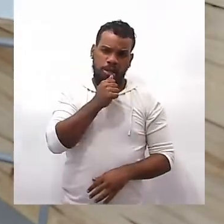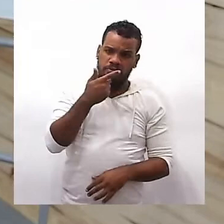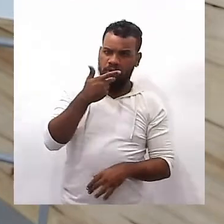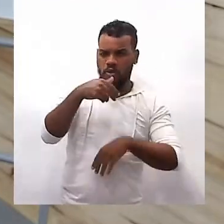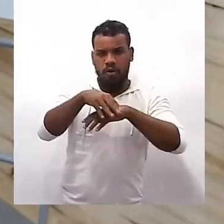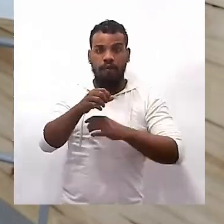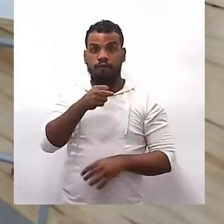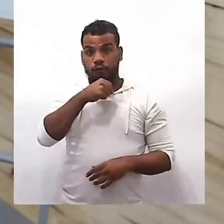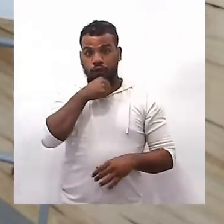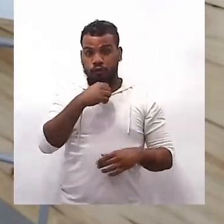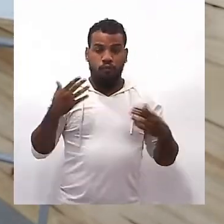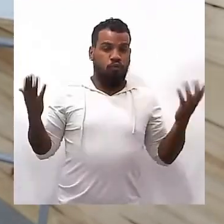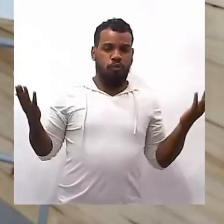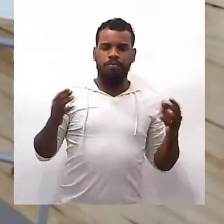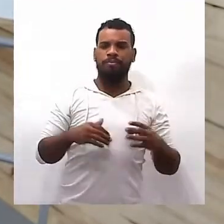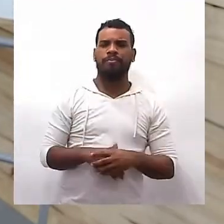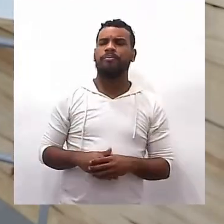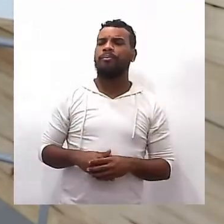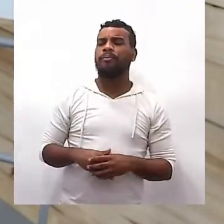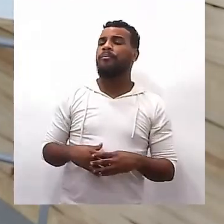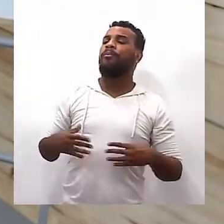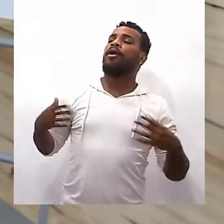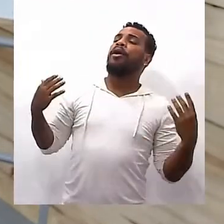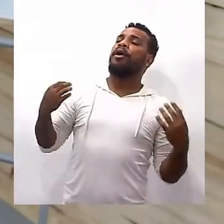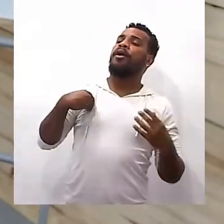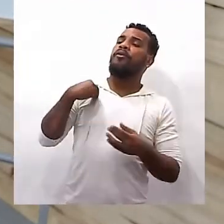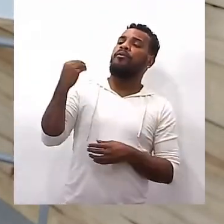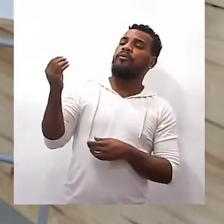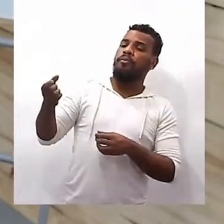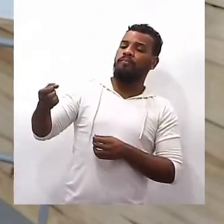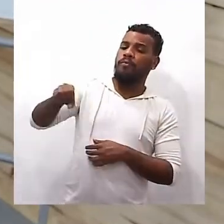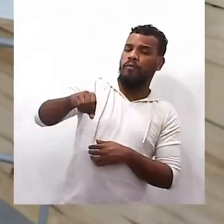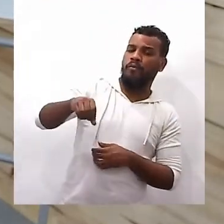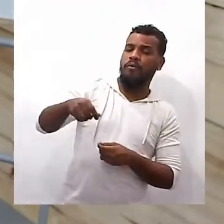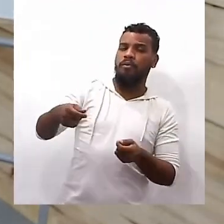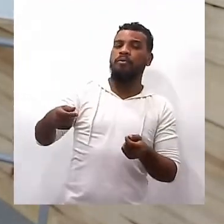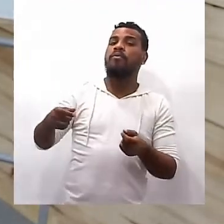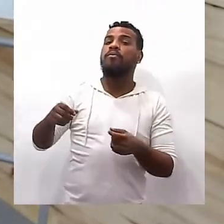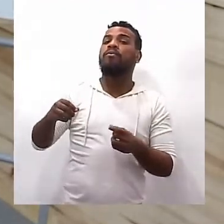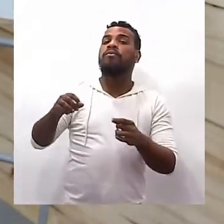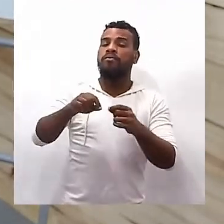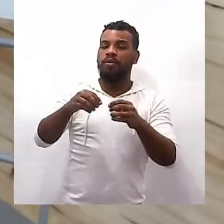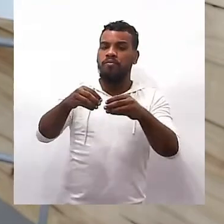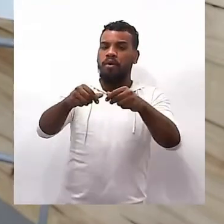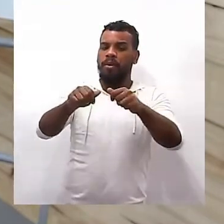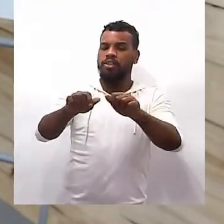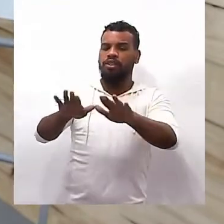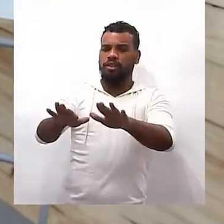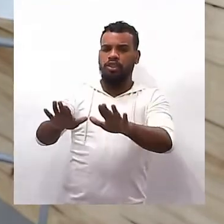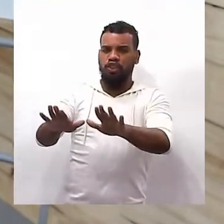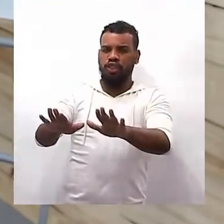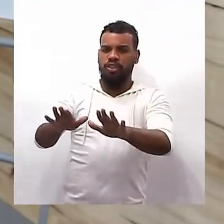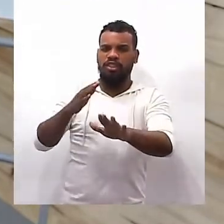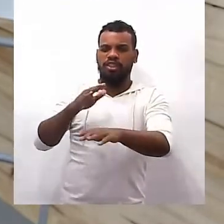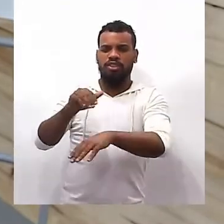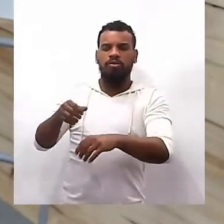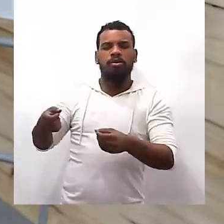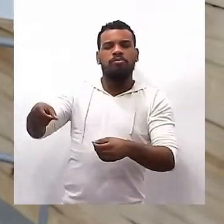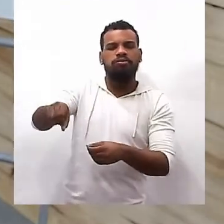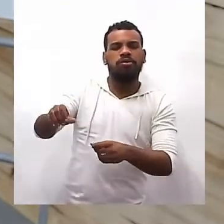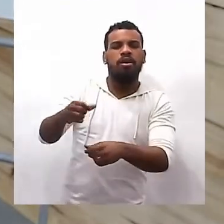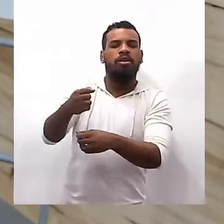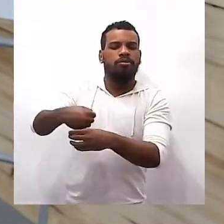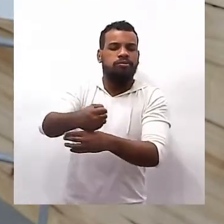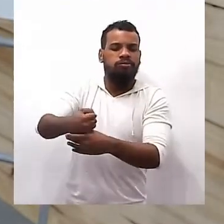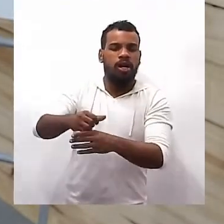a vovó, dizer assim, não, eu vou colocar fermento e vou deixar a massa descansar. Quando eu coloco a